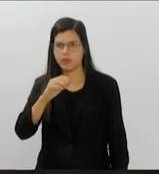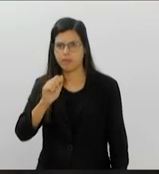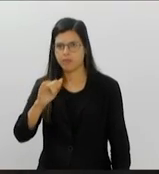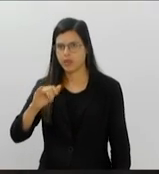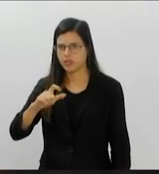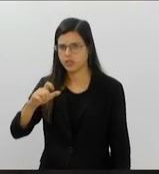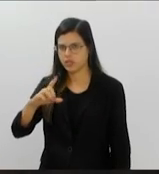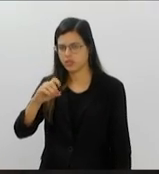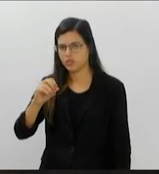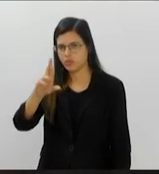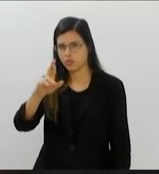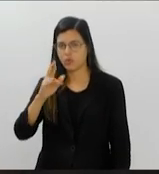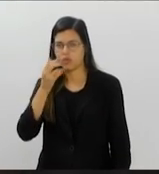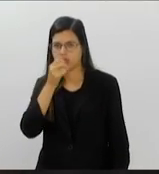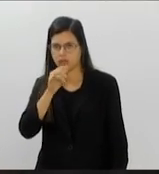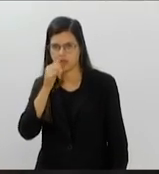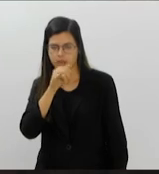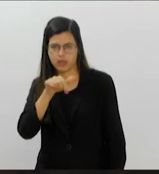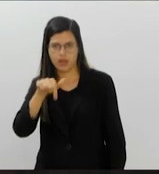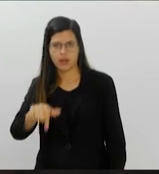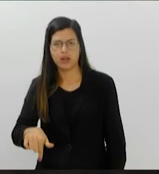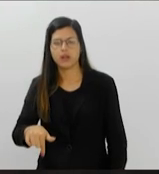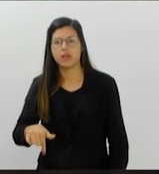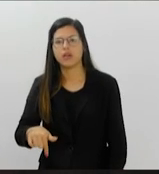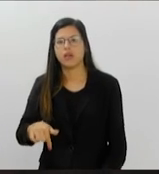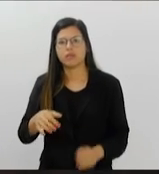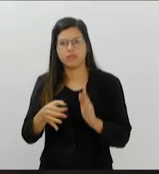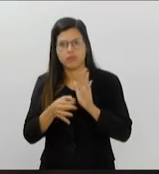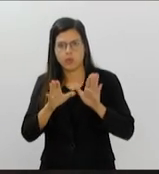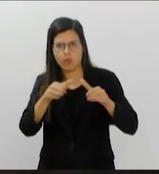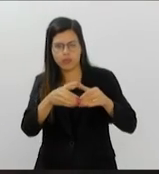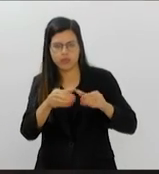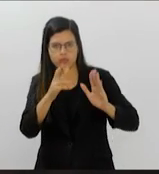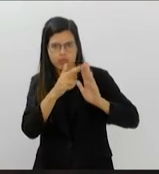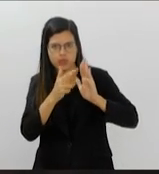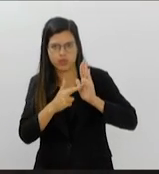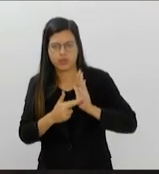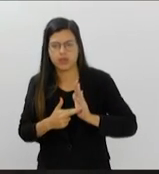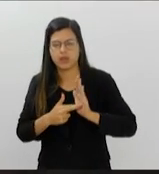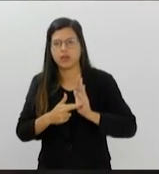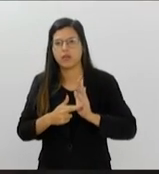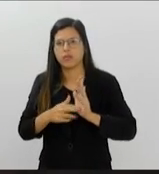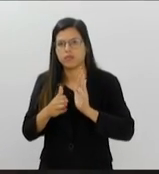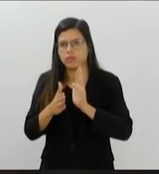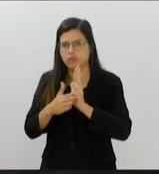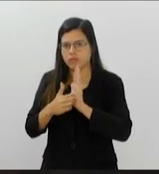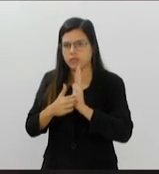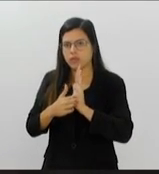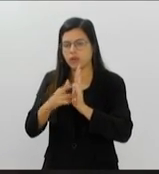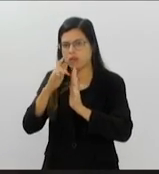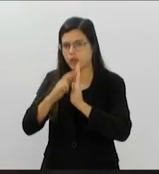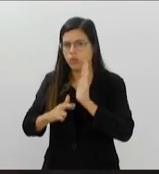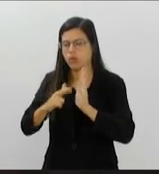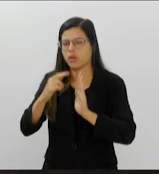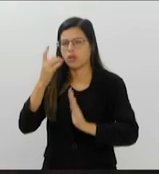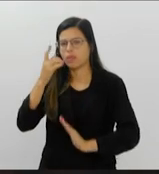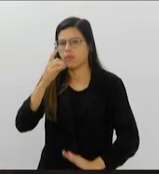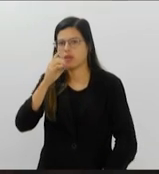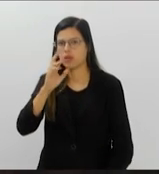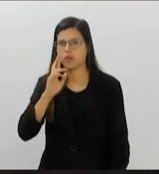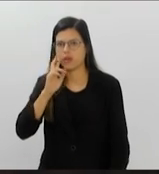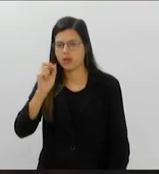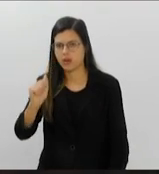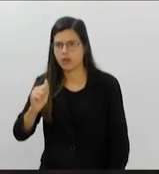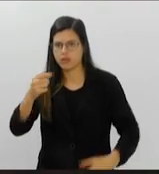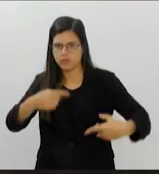de Normas Internas e Proposições Externas, favorável à relatoria do deputado Rodrigo Amorim. Em discussão, não havendo